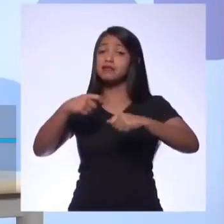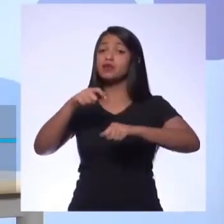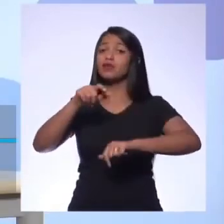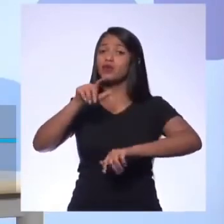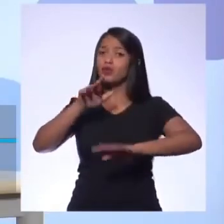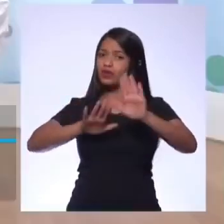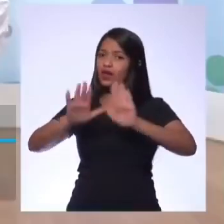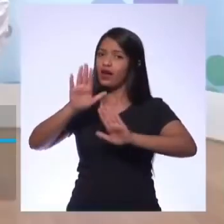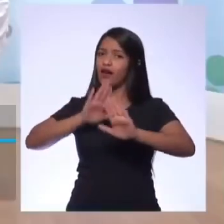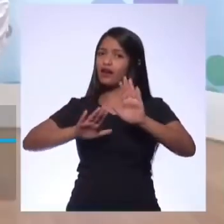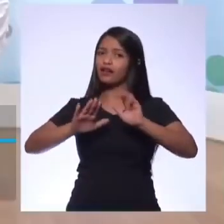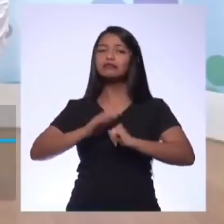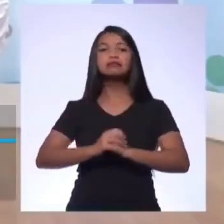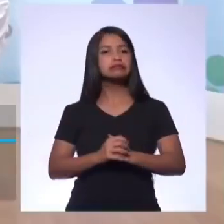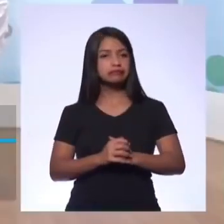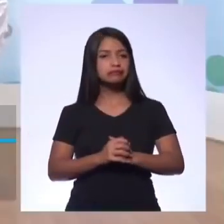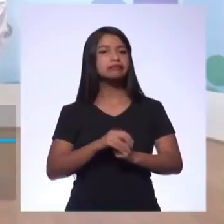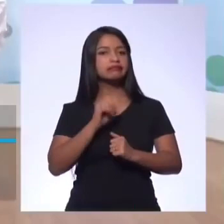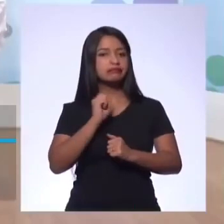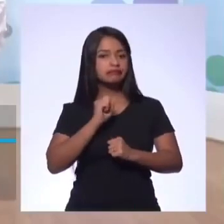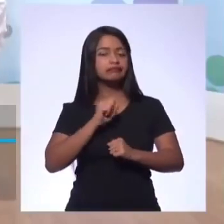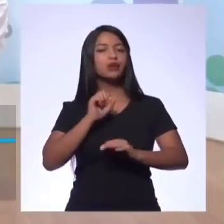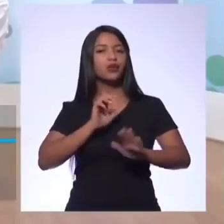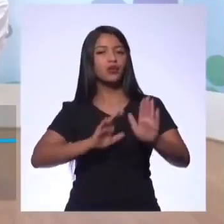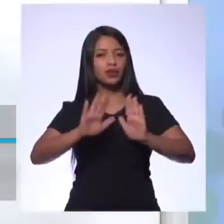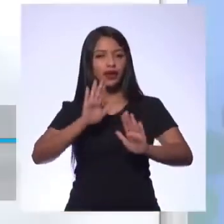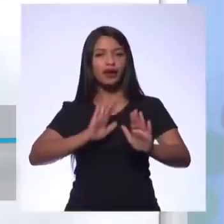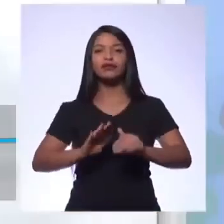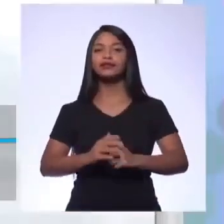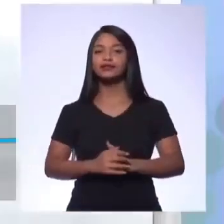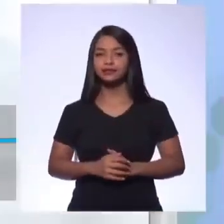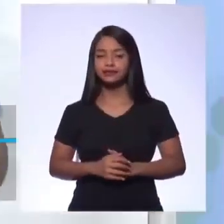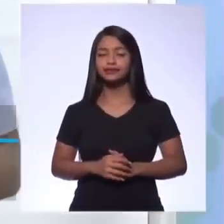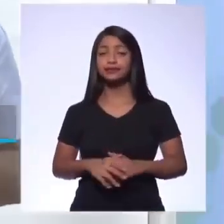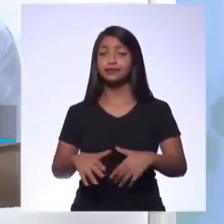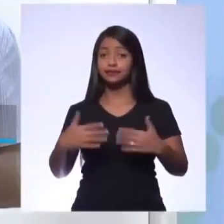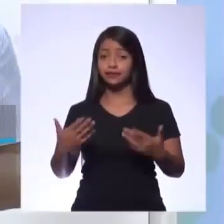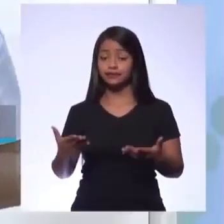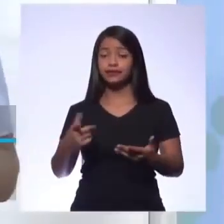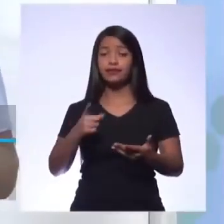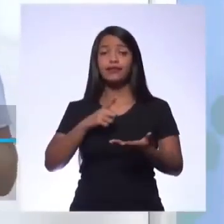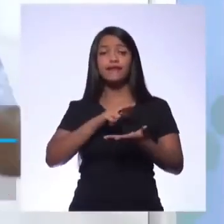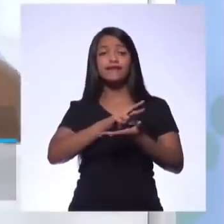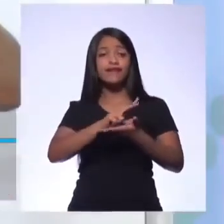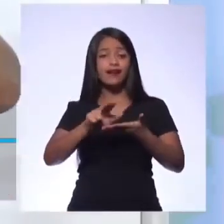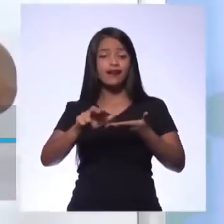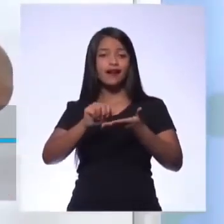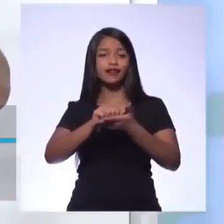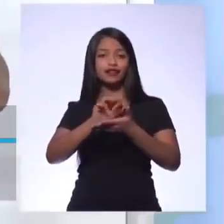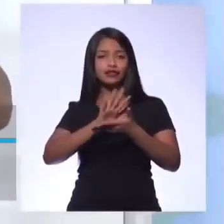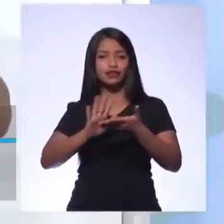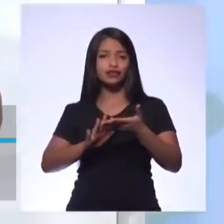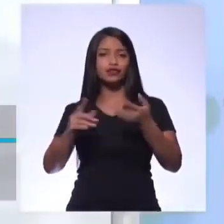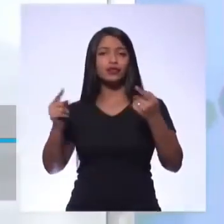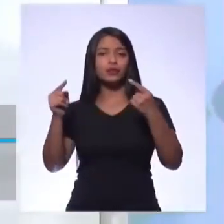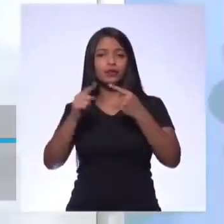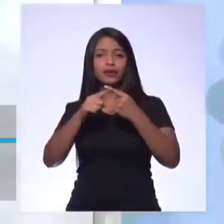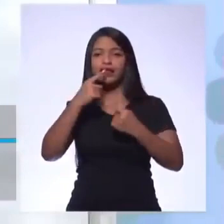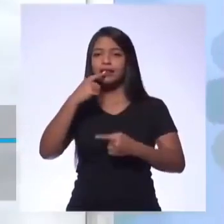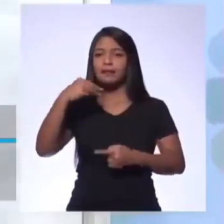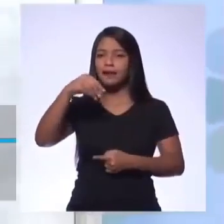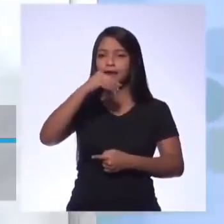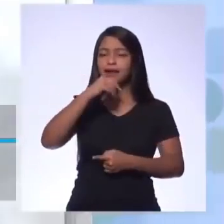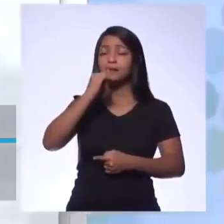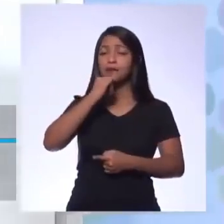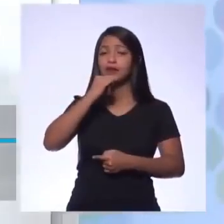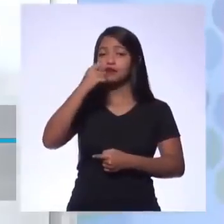cuidado. Tem que tomar muito cuidado. Aí tem uma porção de atividades que são ligadas ao paladar e tudo mais, de fechar o nariz, colocar um pouquinho de